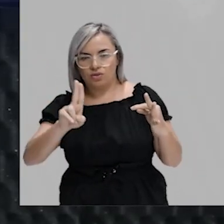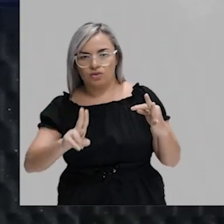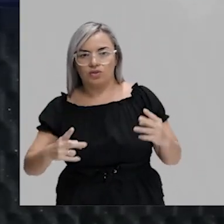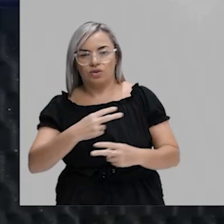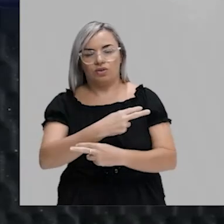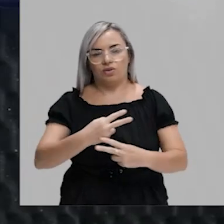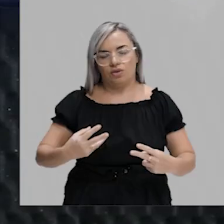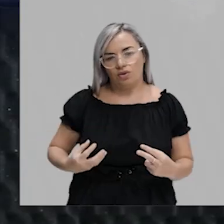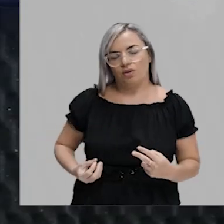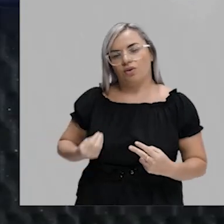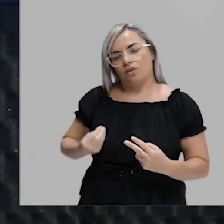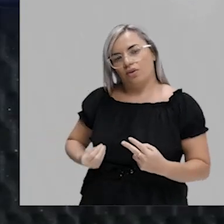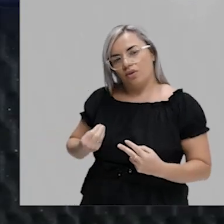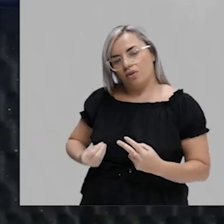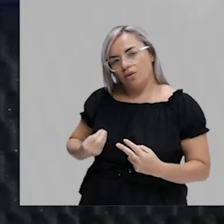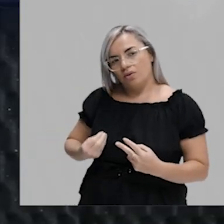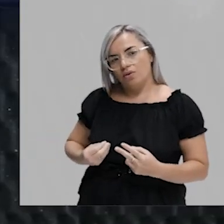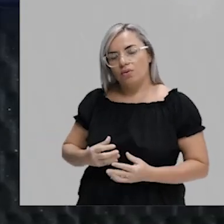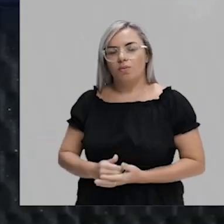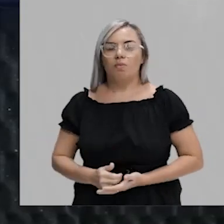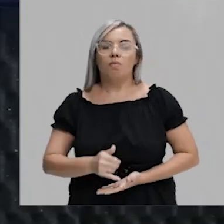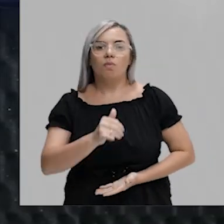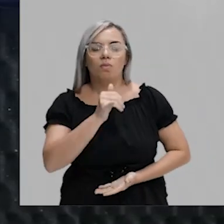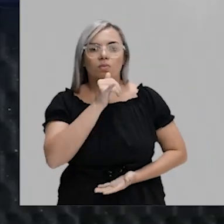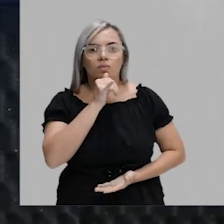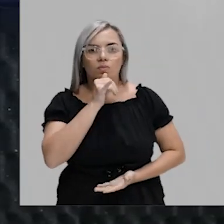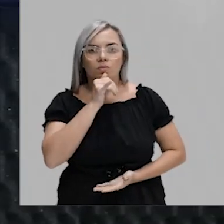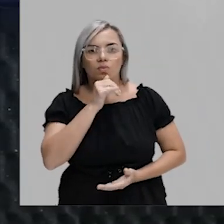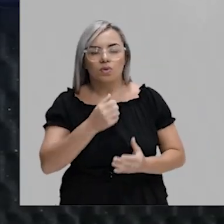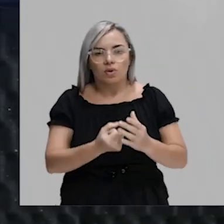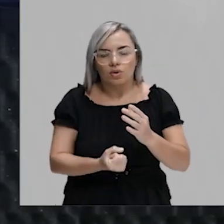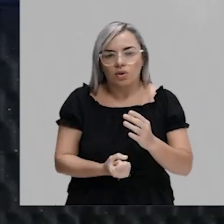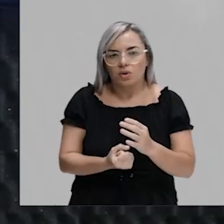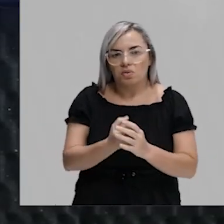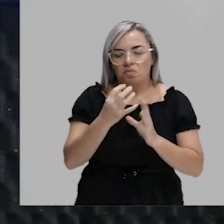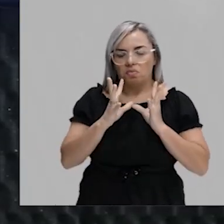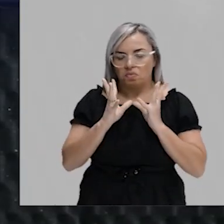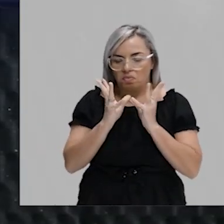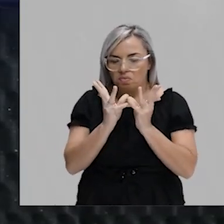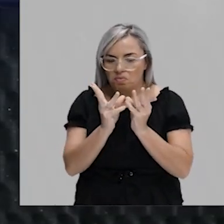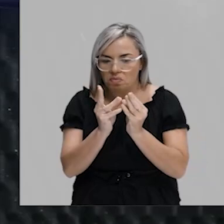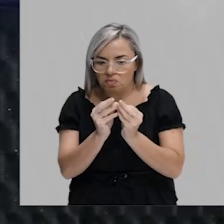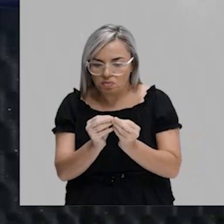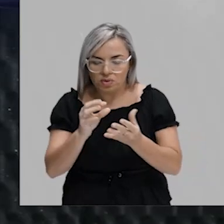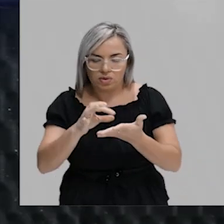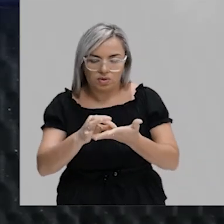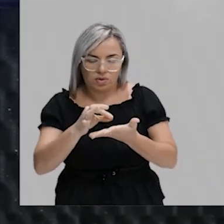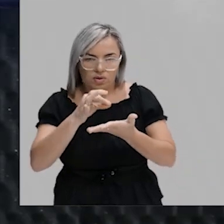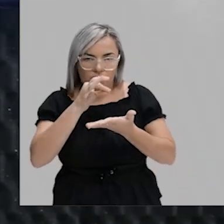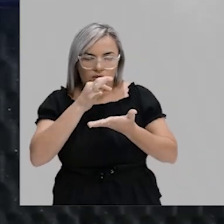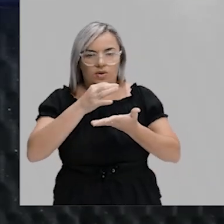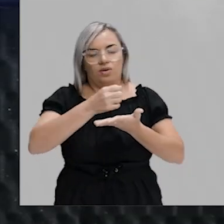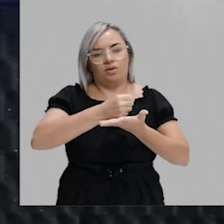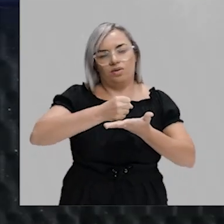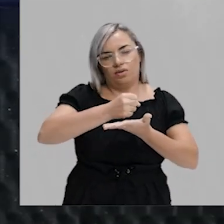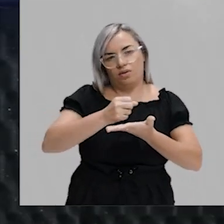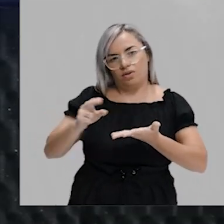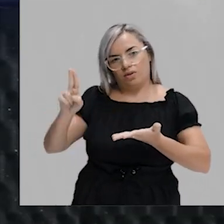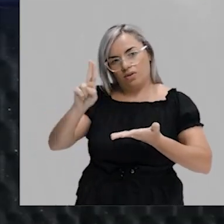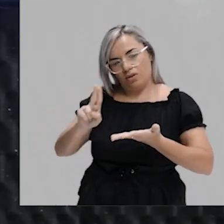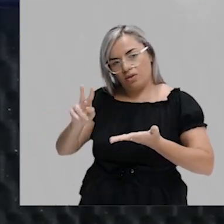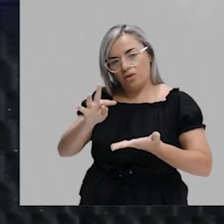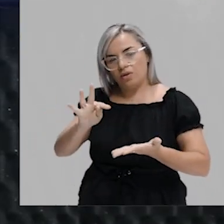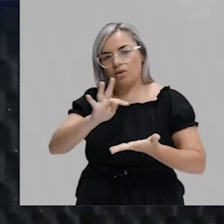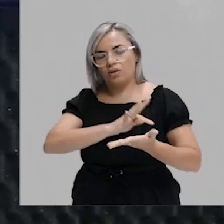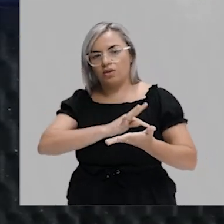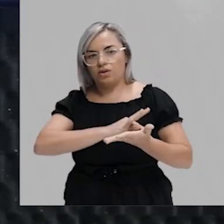vivos para promover, por exemplo, produzir substâncias, medicamentos, né? A gente utiliza